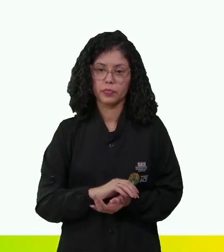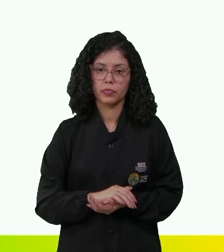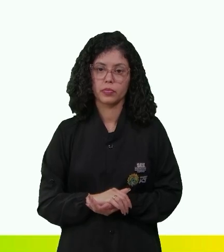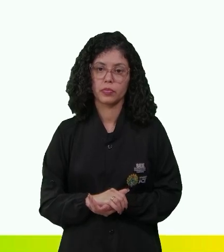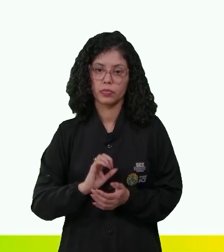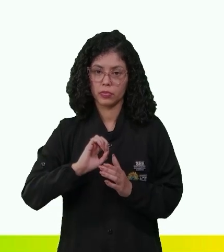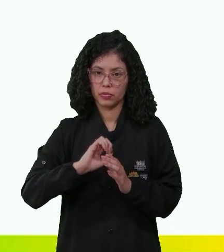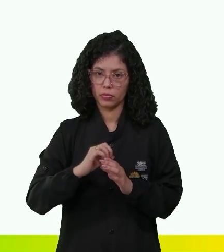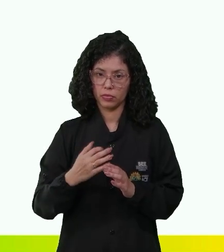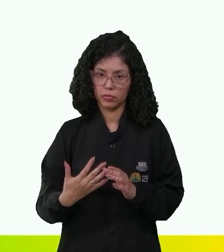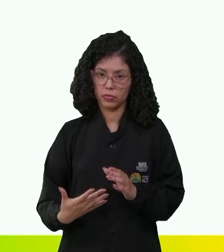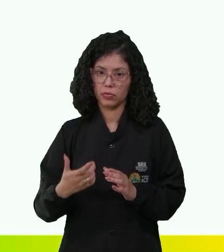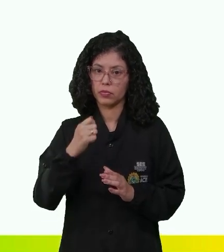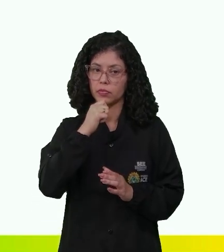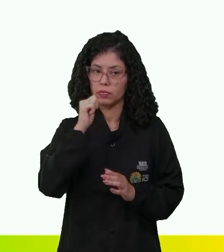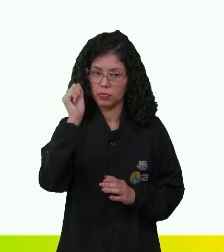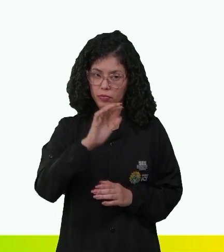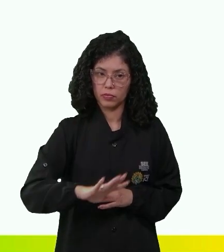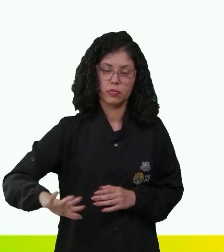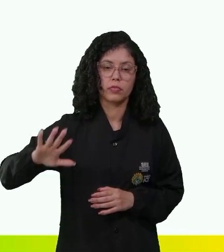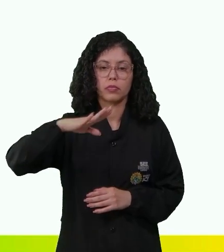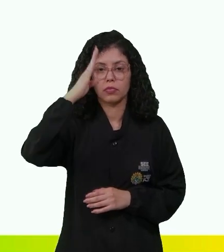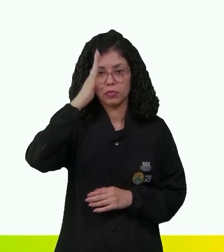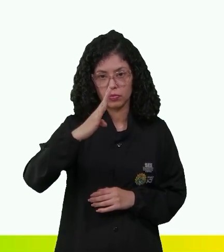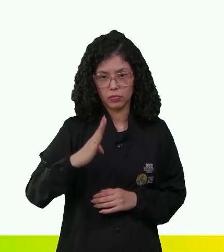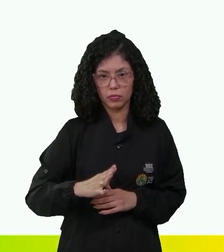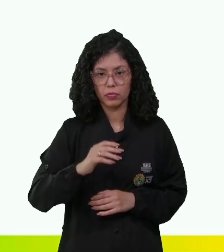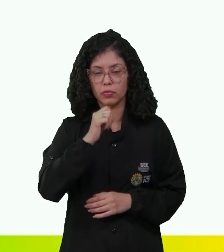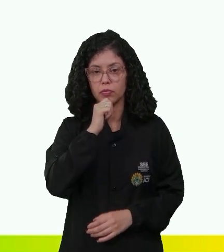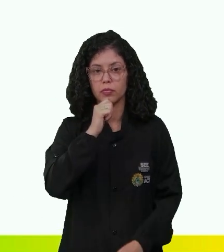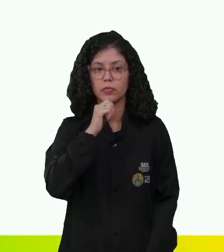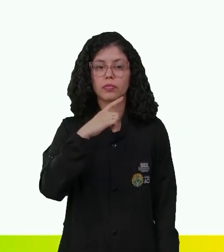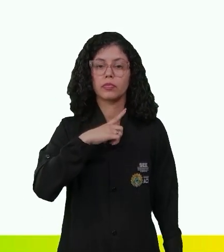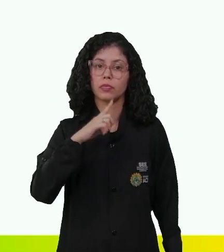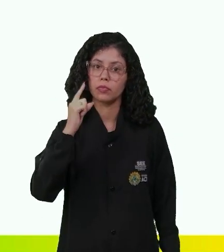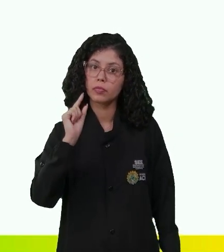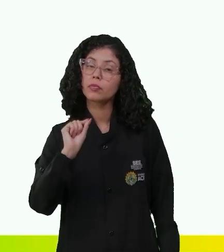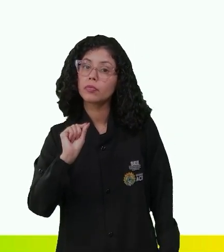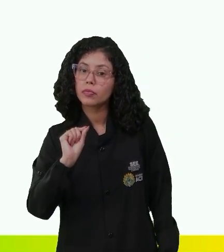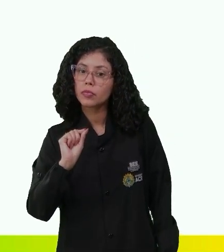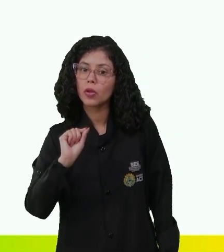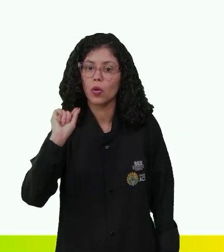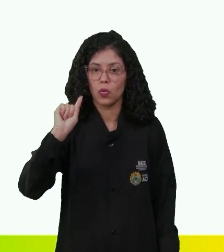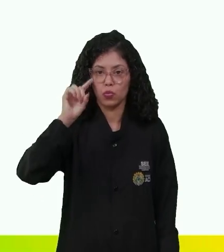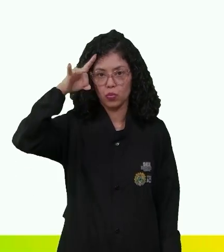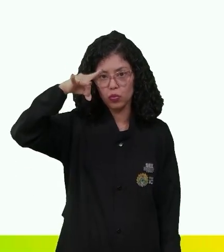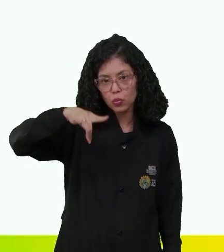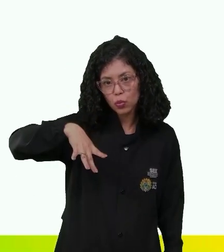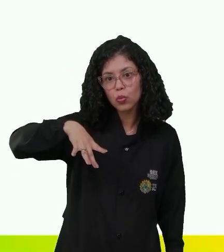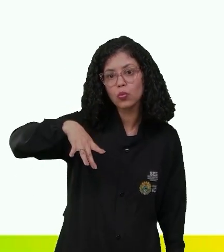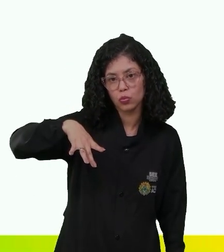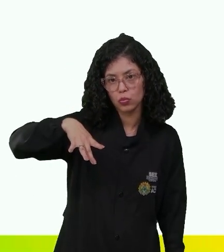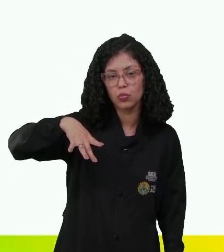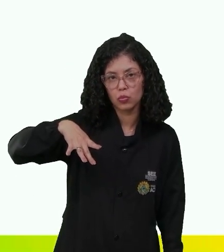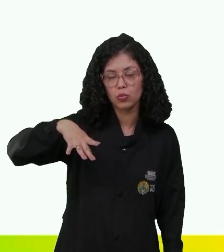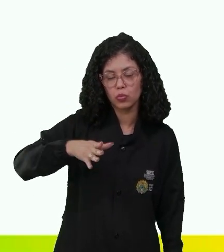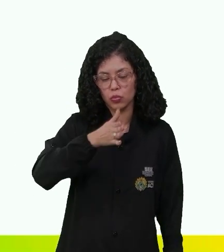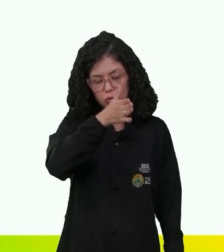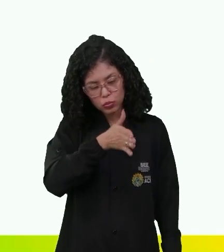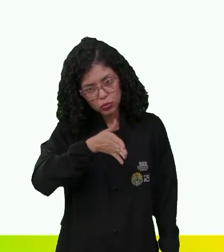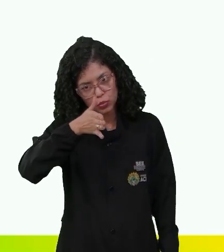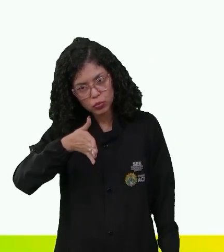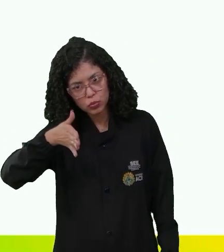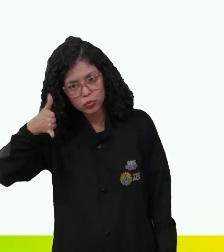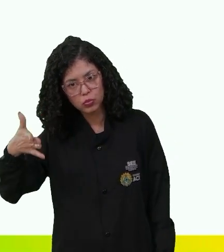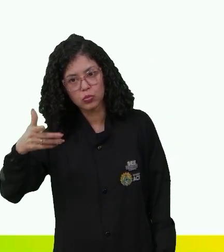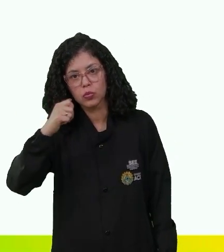dessa característica de formação do Estado brasileiro, porque foi um dos últimos períodos vividos